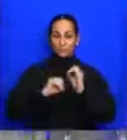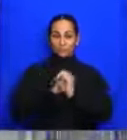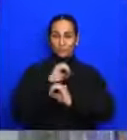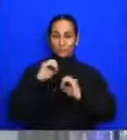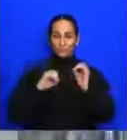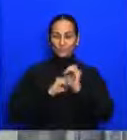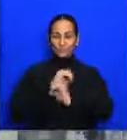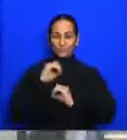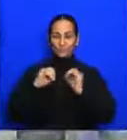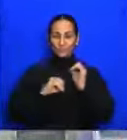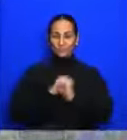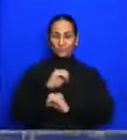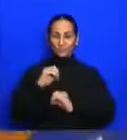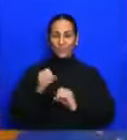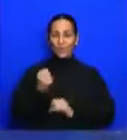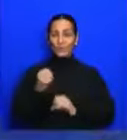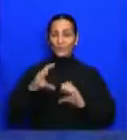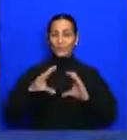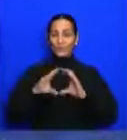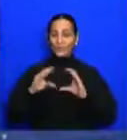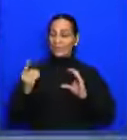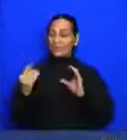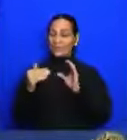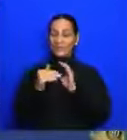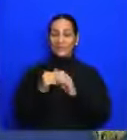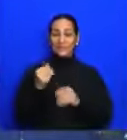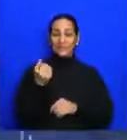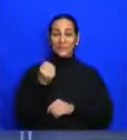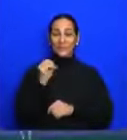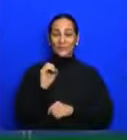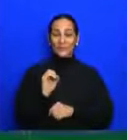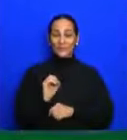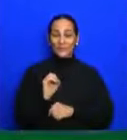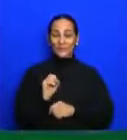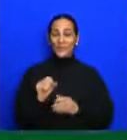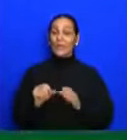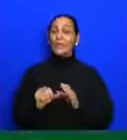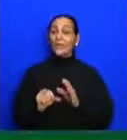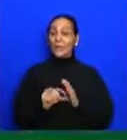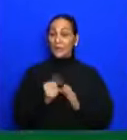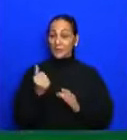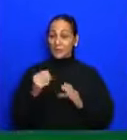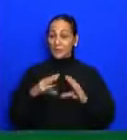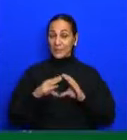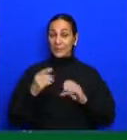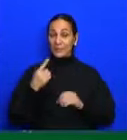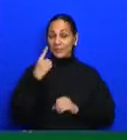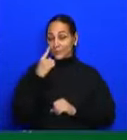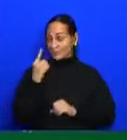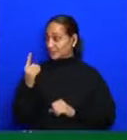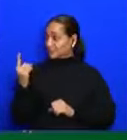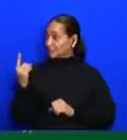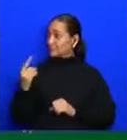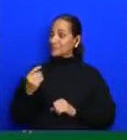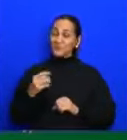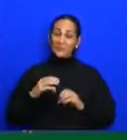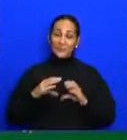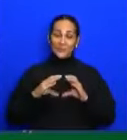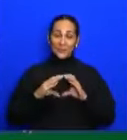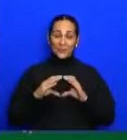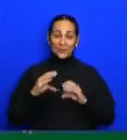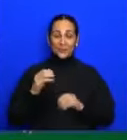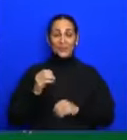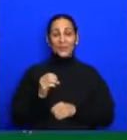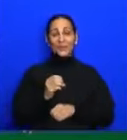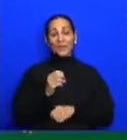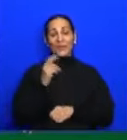Globo carregado, embaralhando. 80 bolas numeradas de 0 a 80. E a primeira dezena está na tela, bola rosa